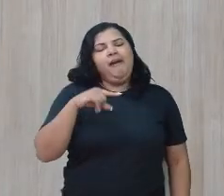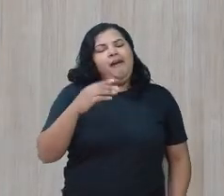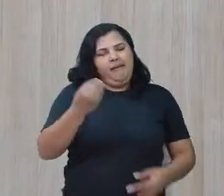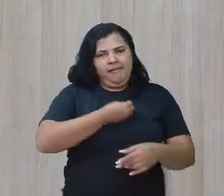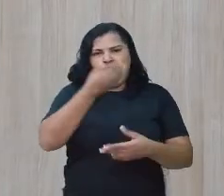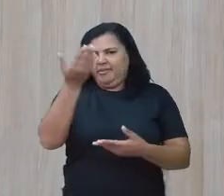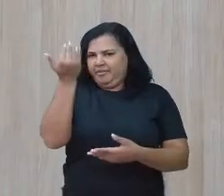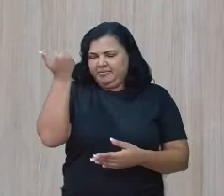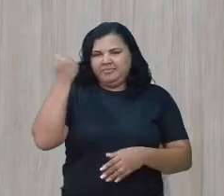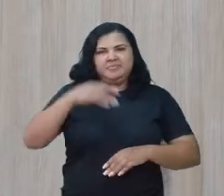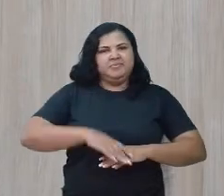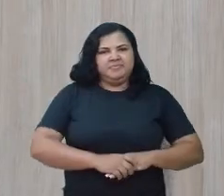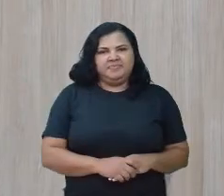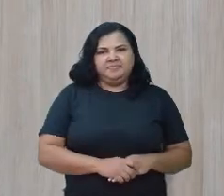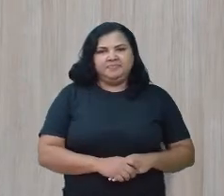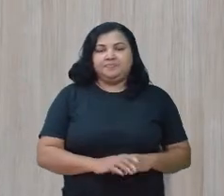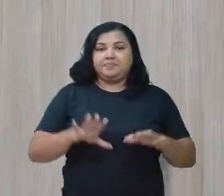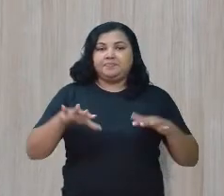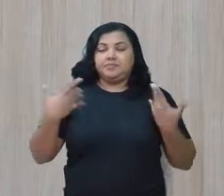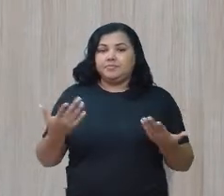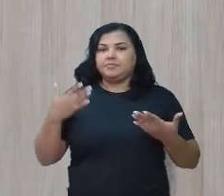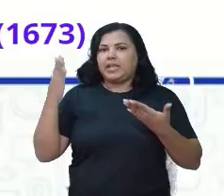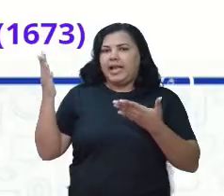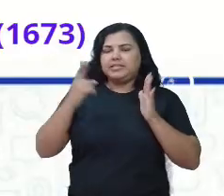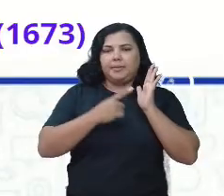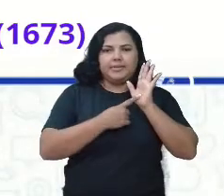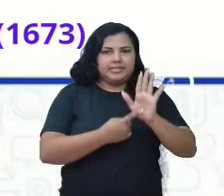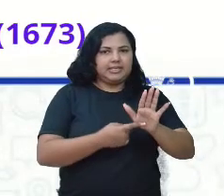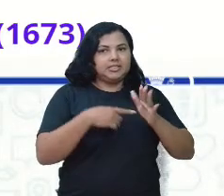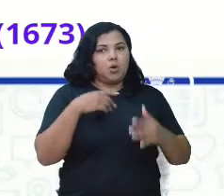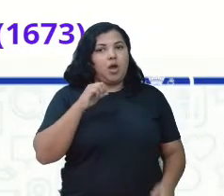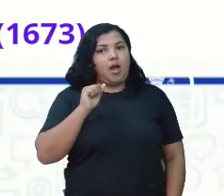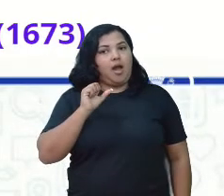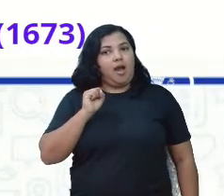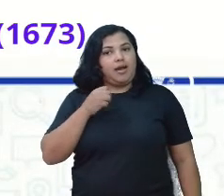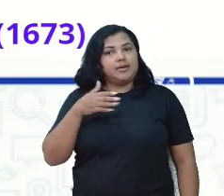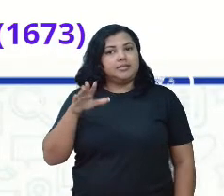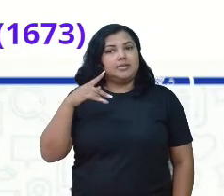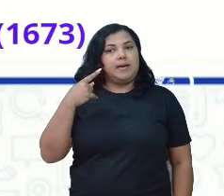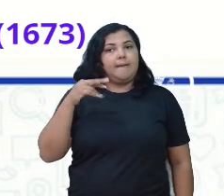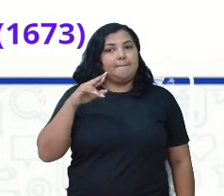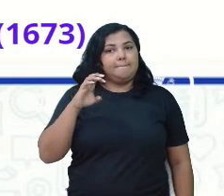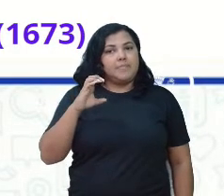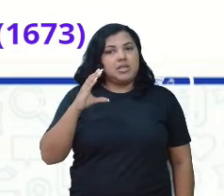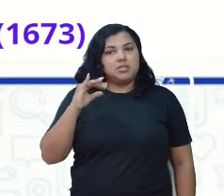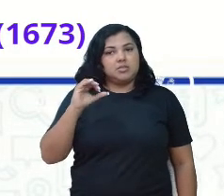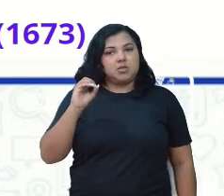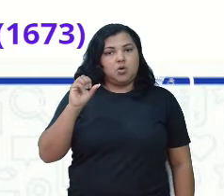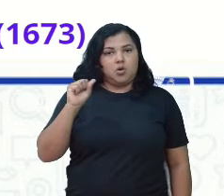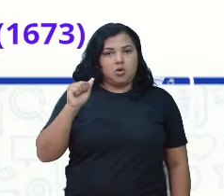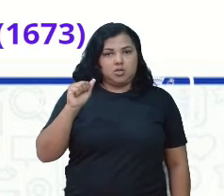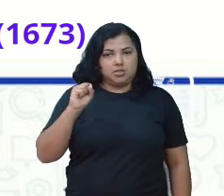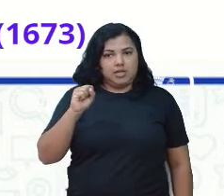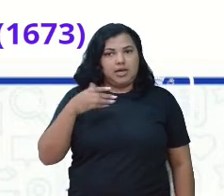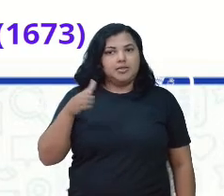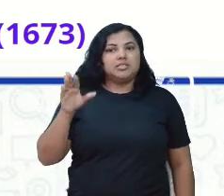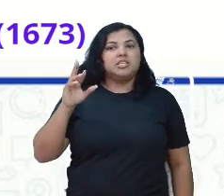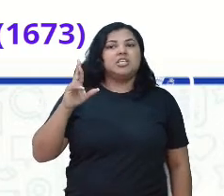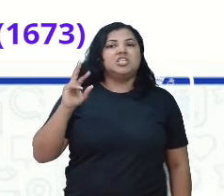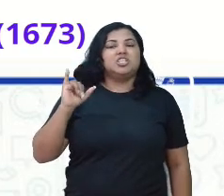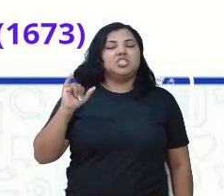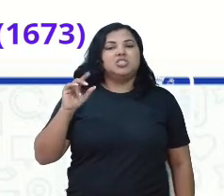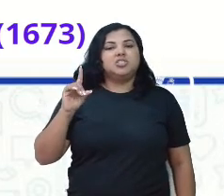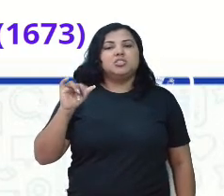vivia. Então, As Preciosas Ridículas é uma das peças de Molière mais encenadas,